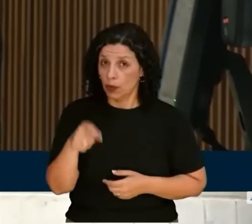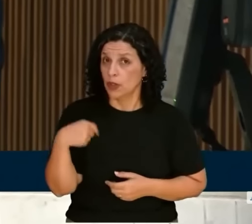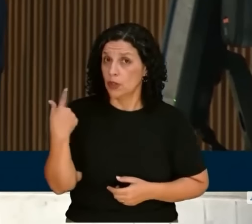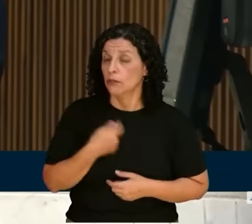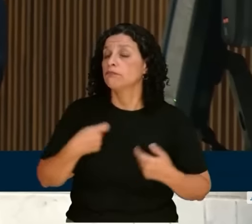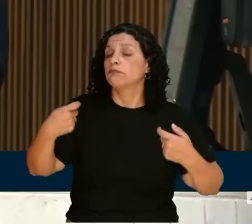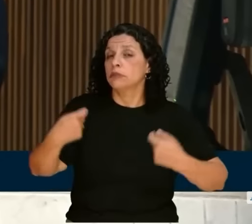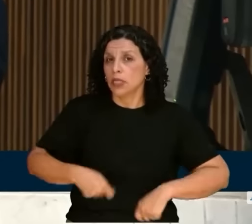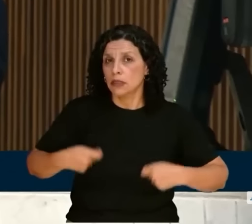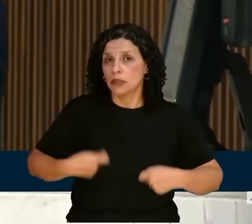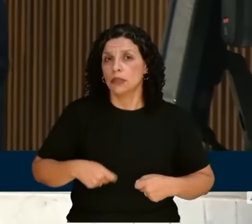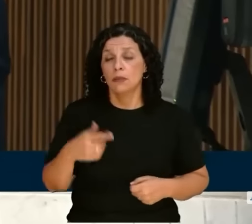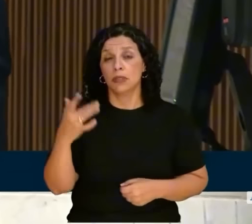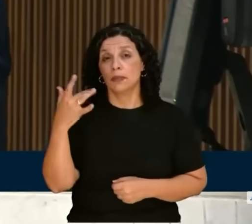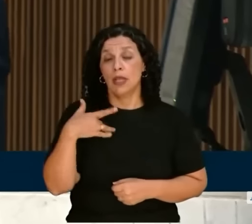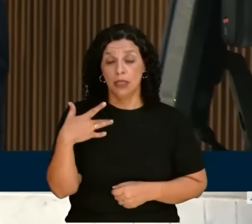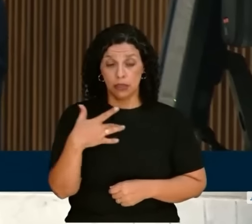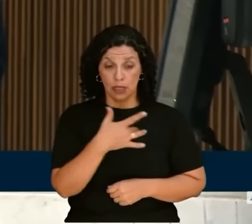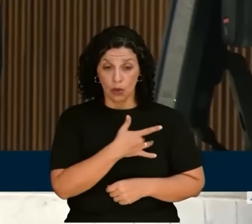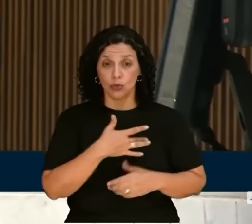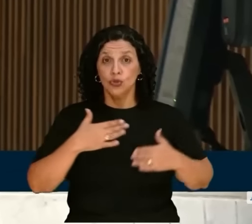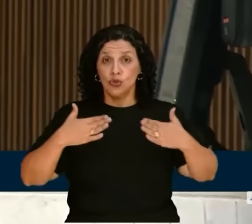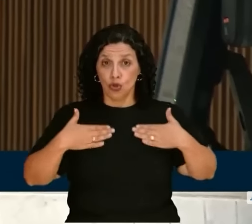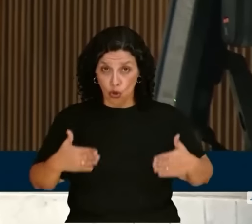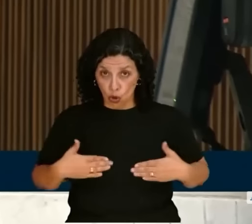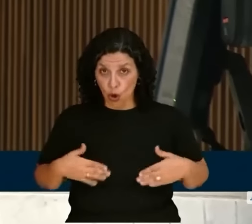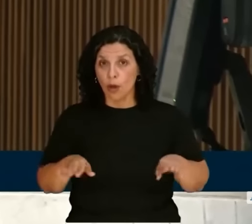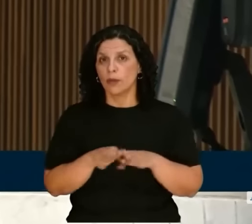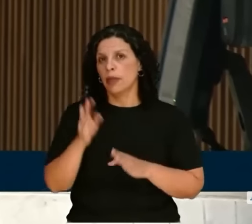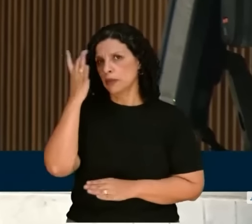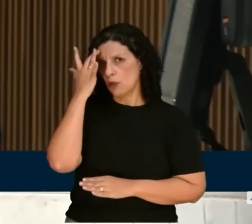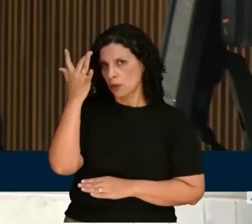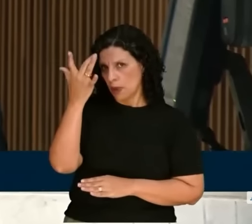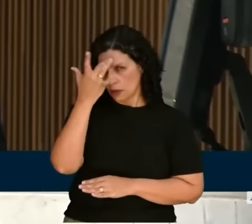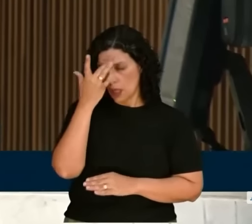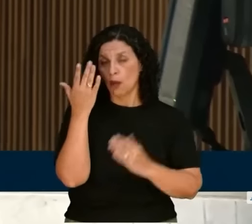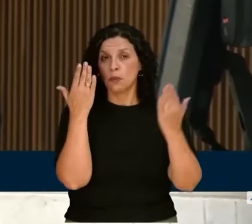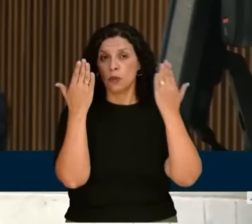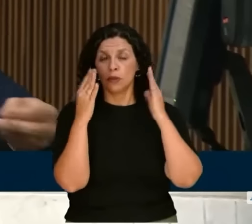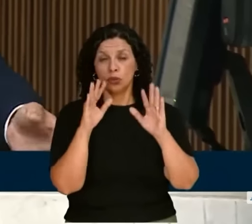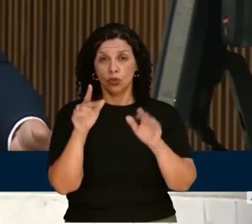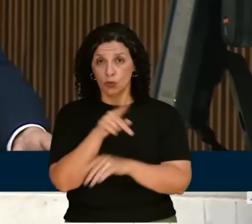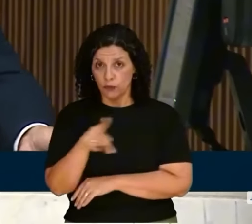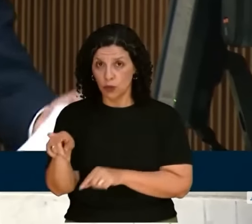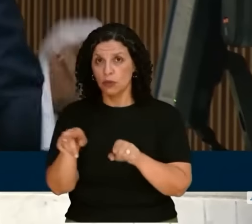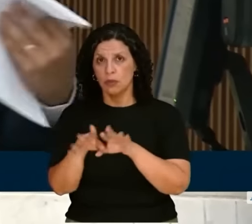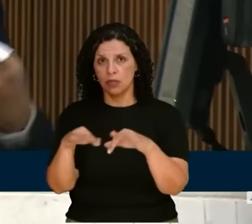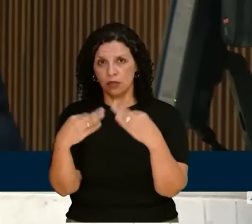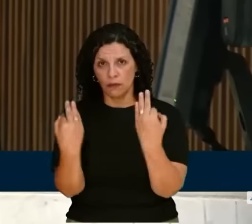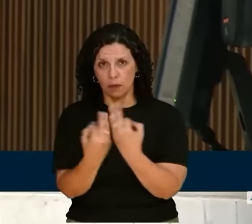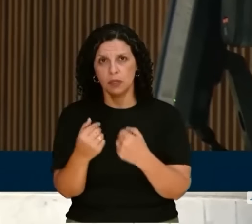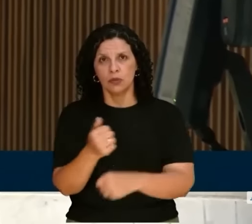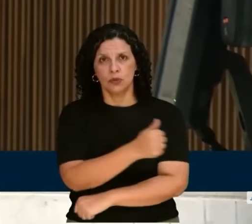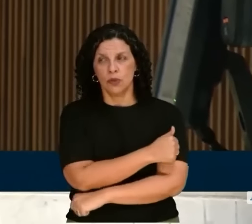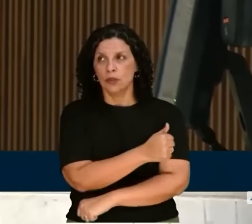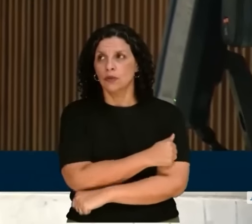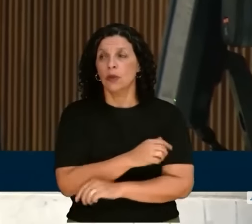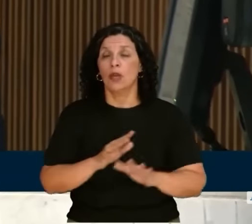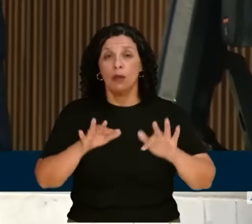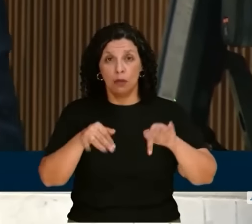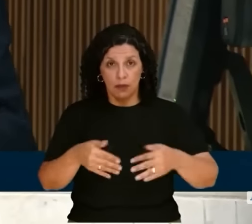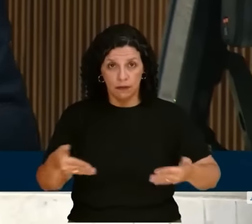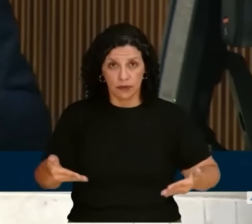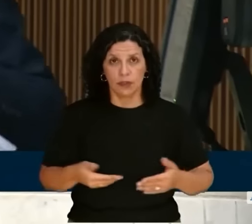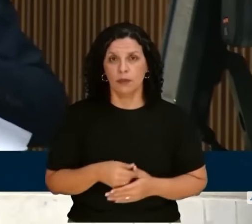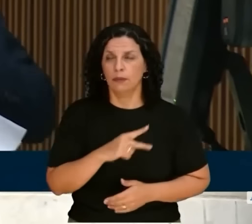muito necessário para a saúde física, mental, psicológica dos professores, das famílias e dos alunos. E para